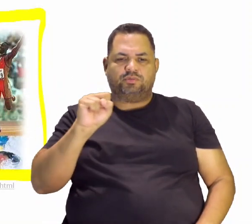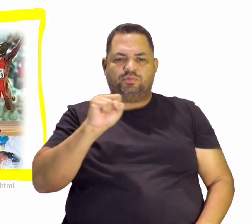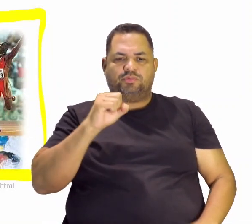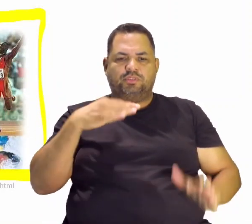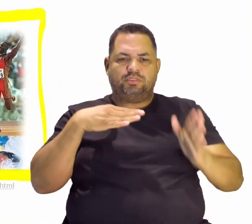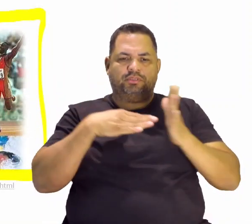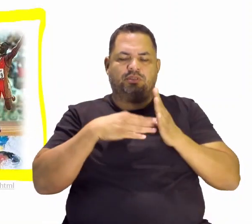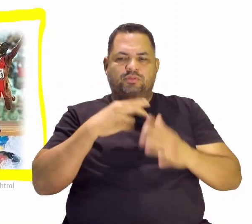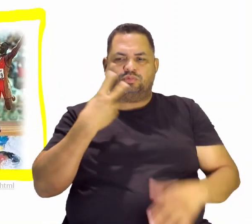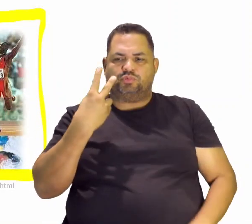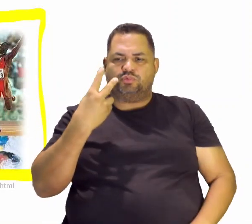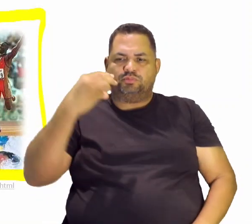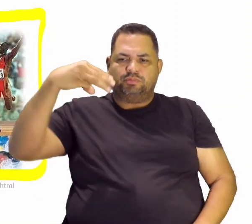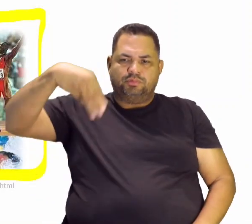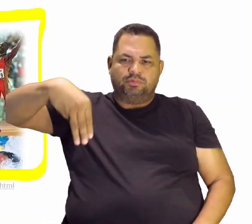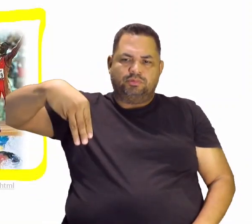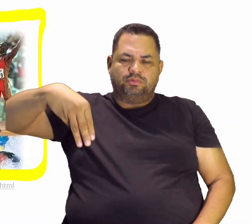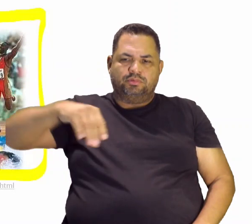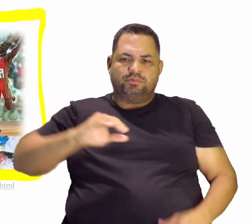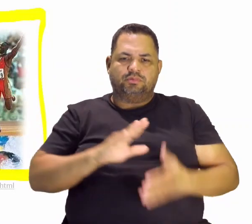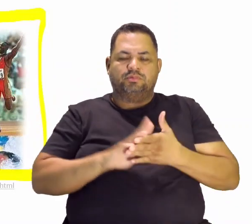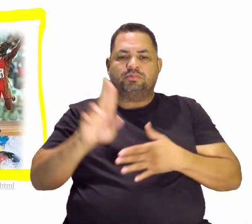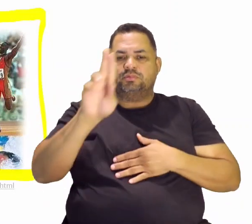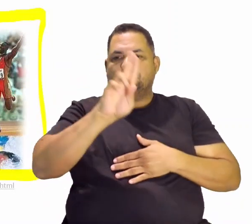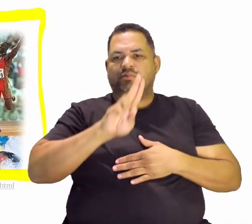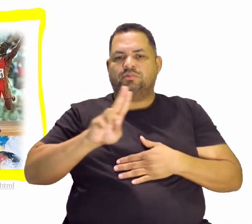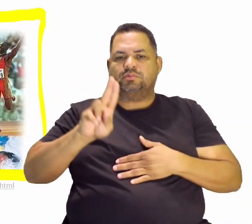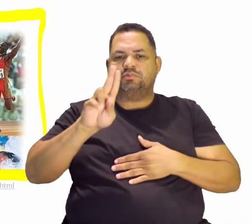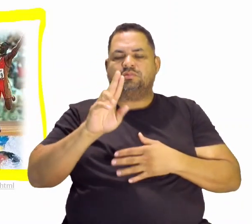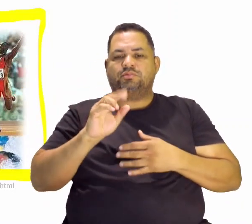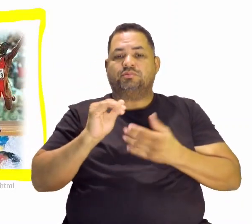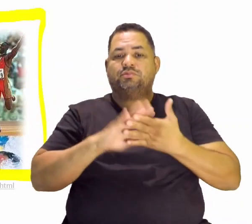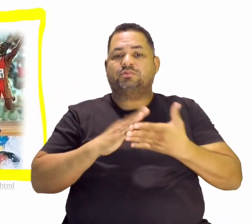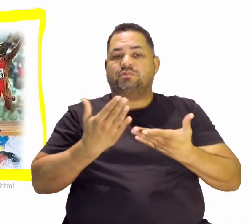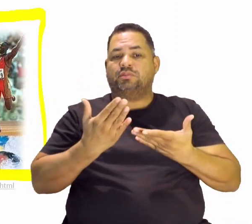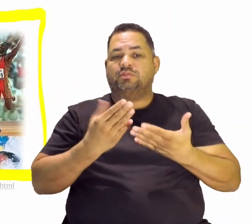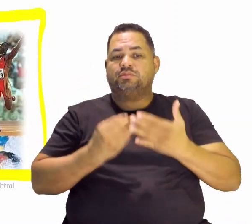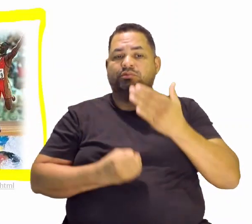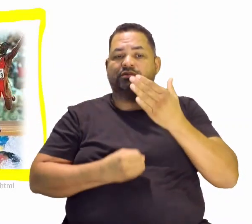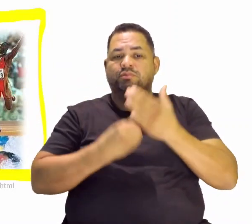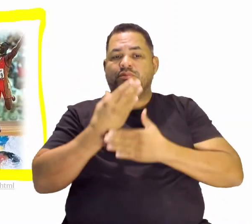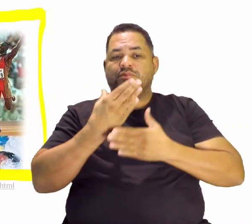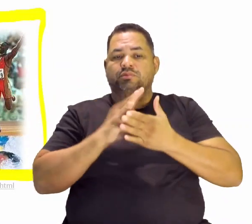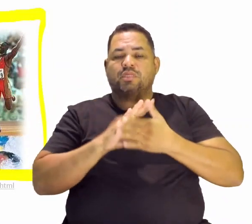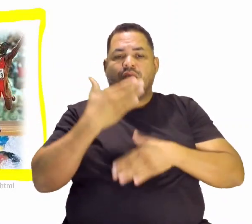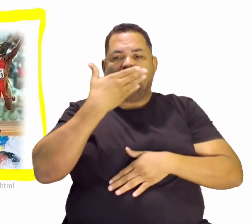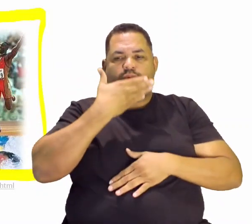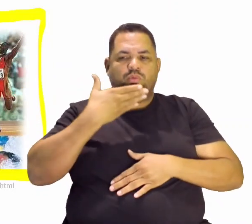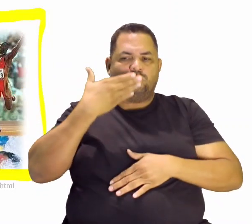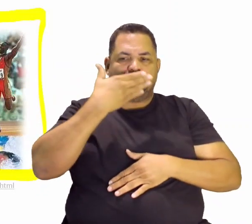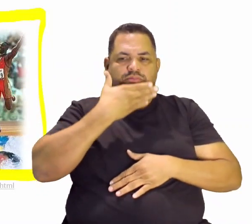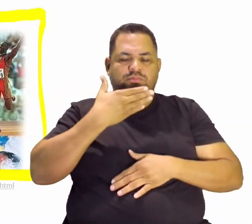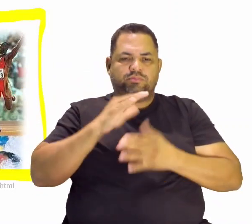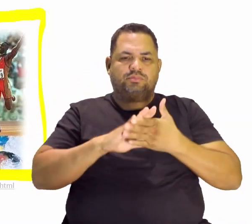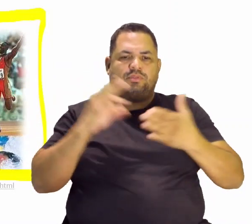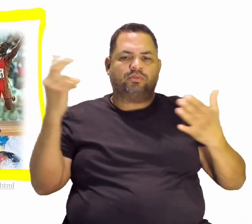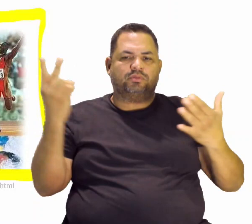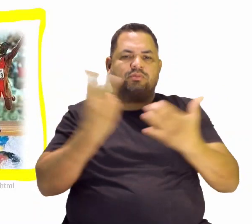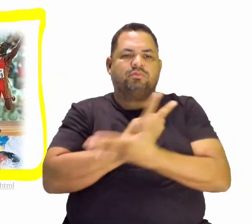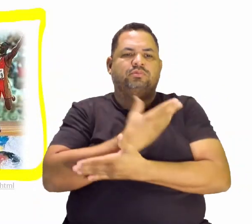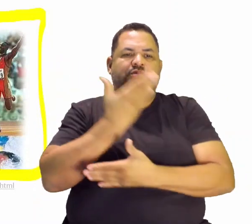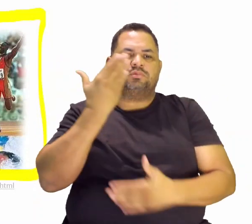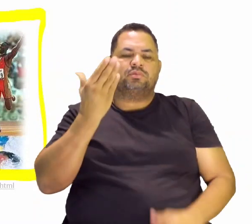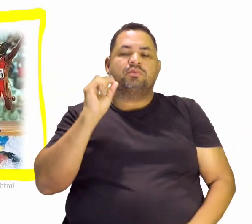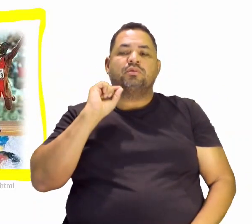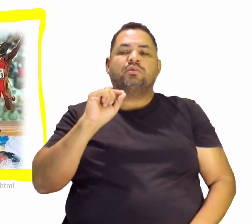a 2 minutos, eu vou me utilizar dessa fonte de energia aí, dessa glicose, tá? E aí vai acontecer o